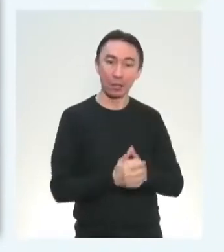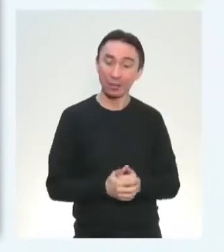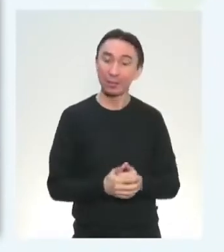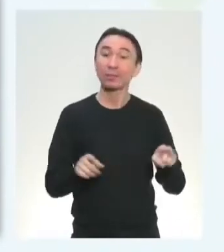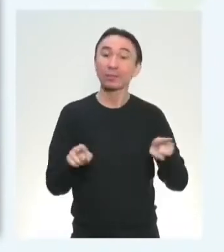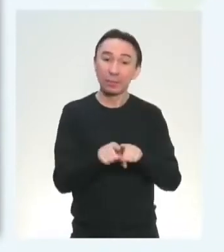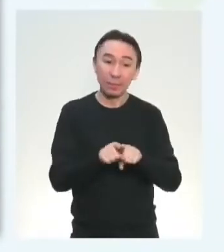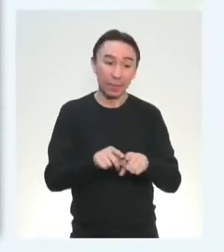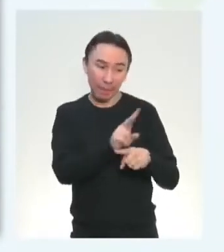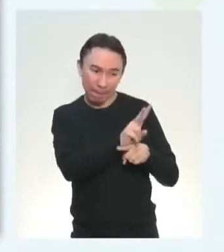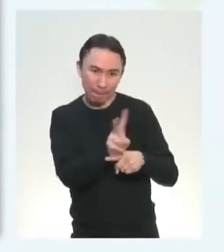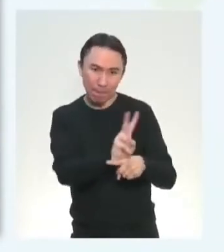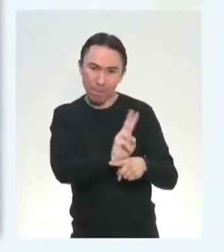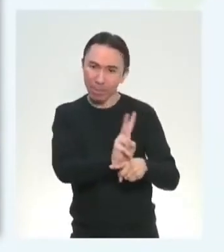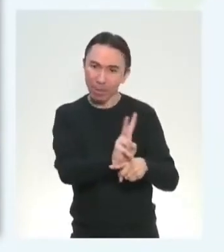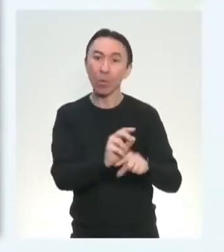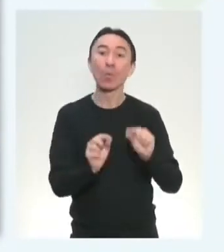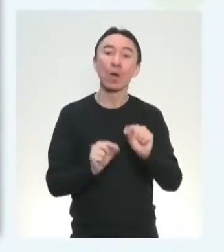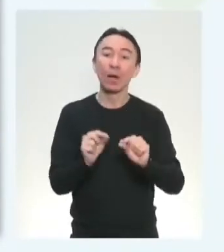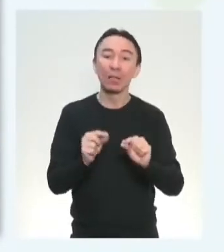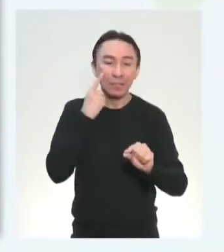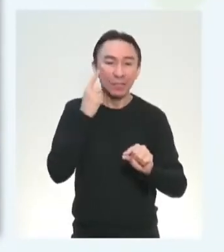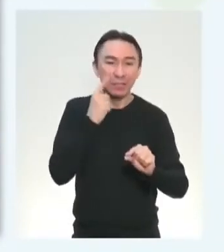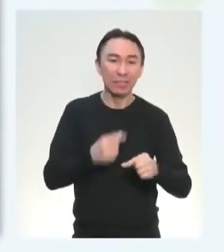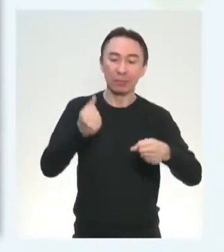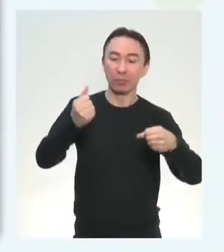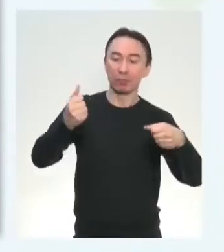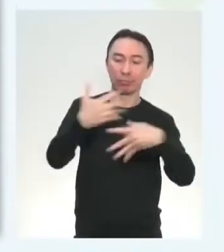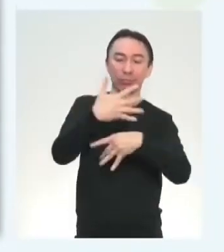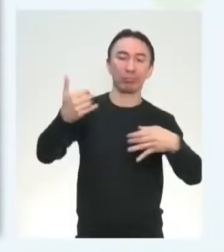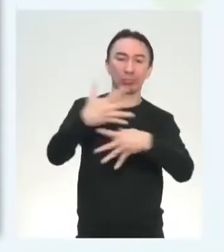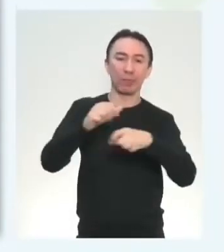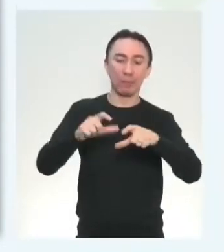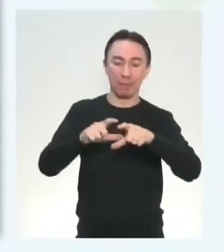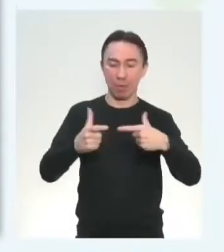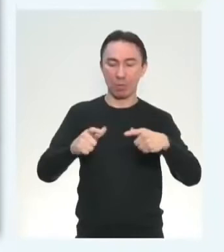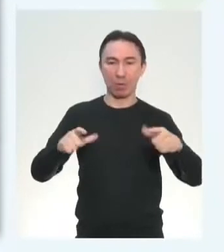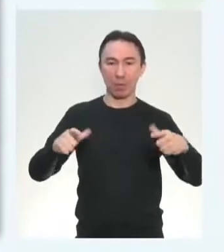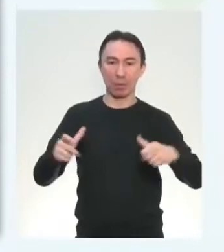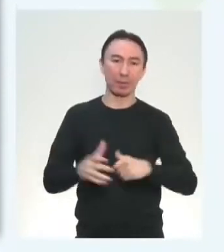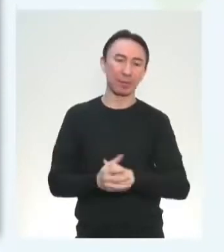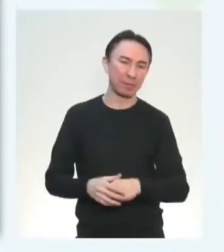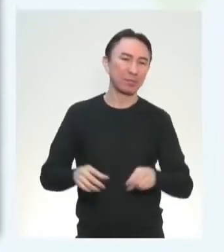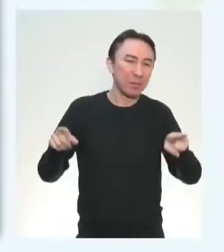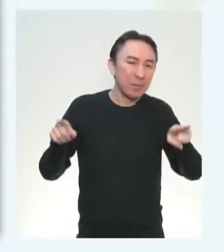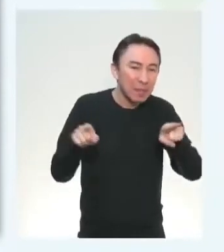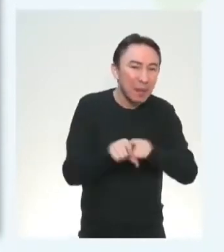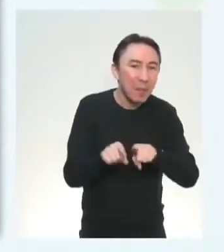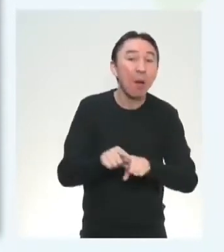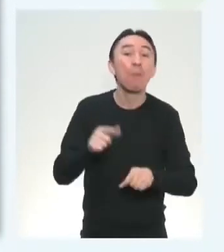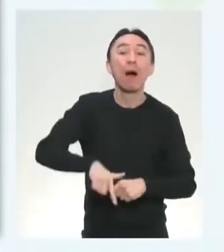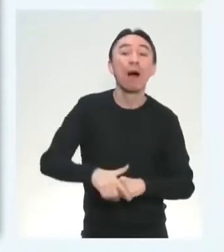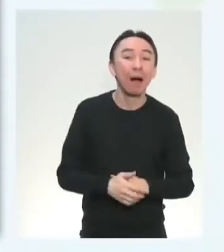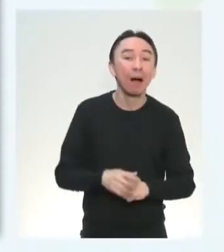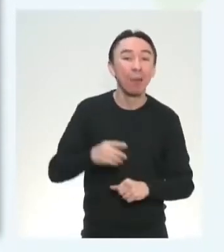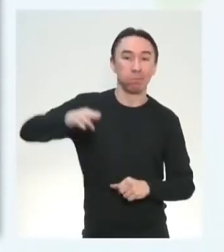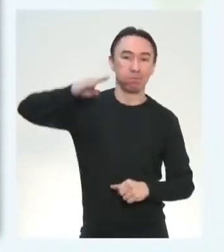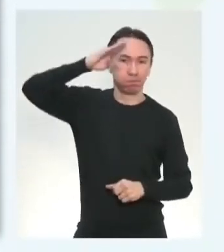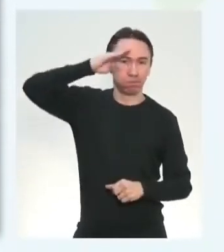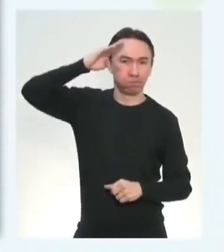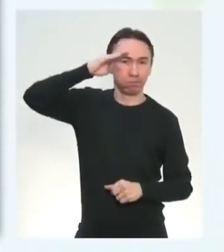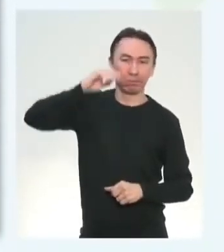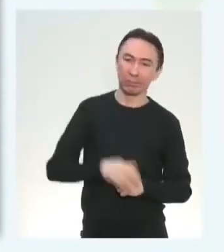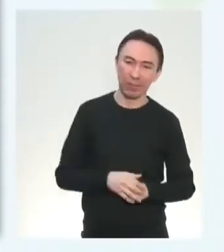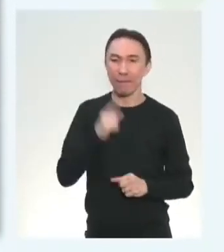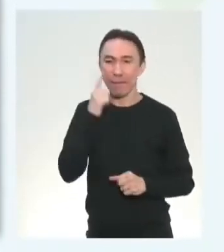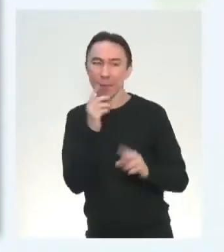crescimento urbano, e também em usos militares, tais como espionagem, acompanhamento de movimentação